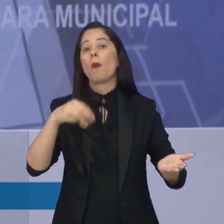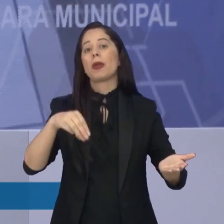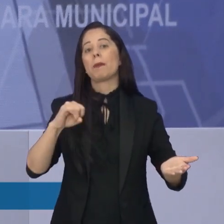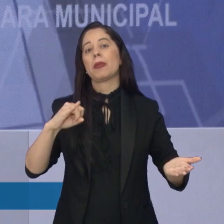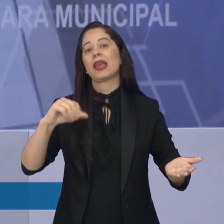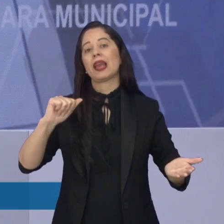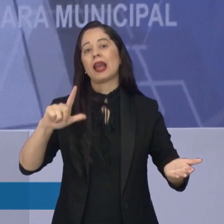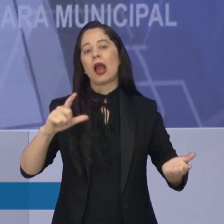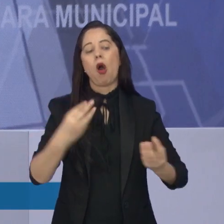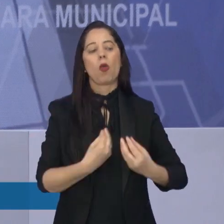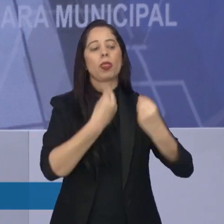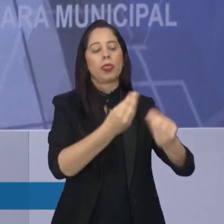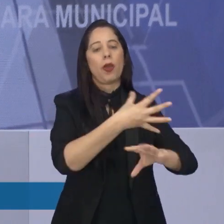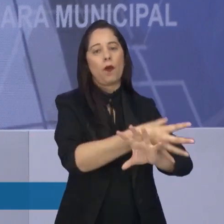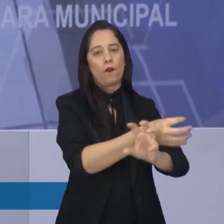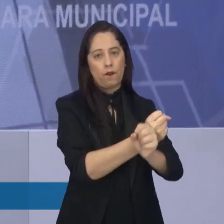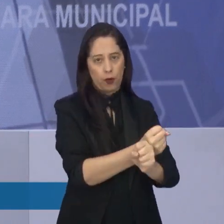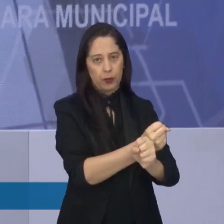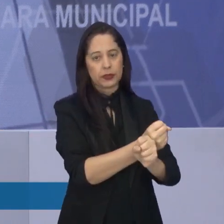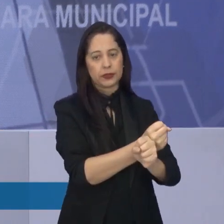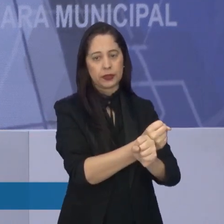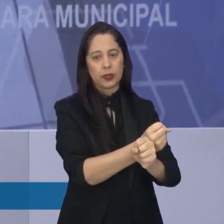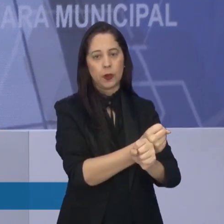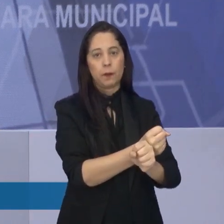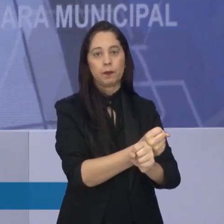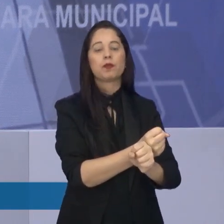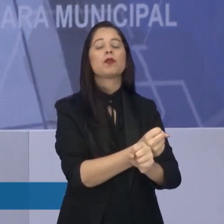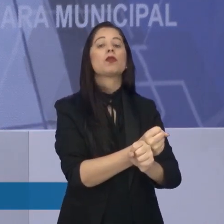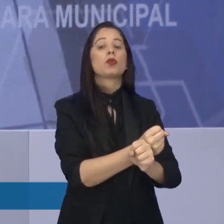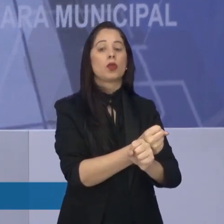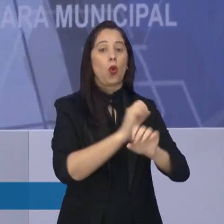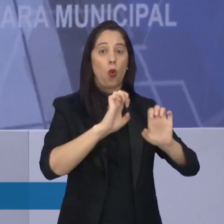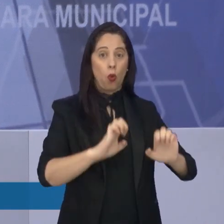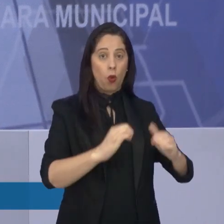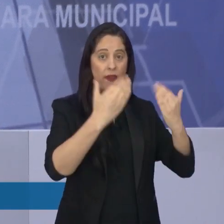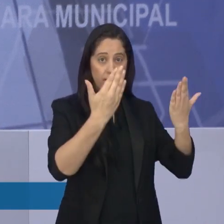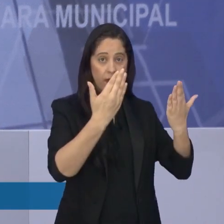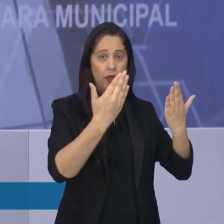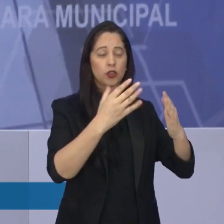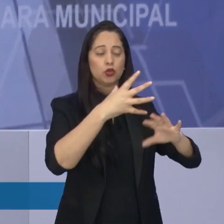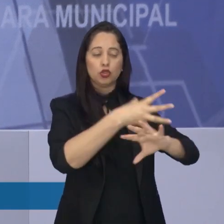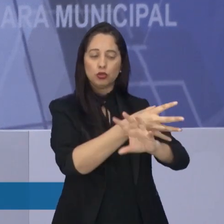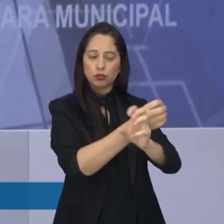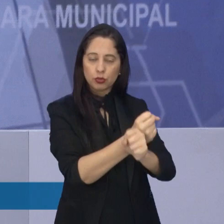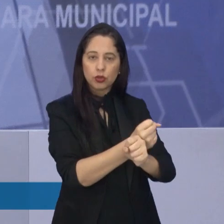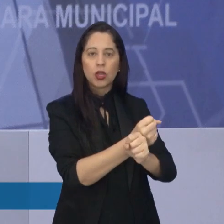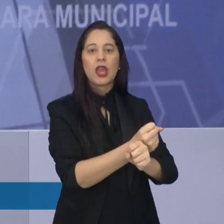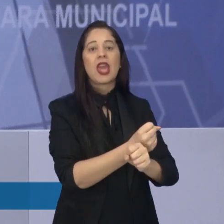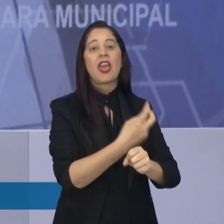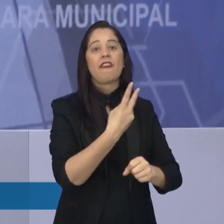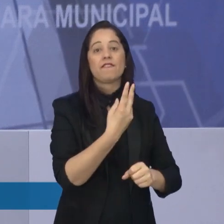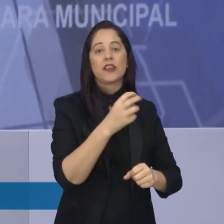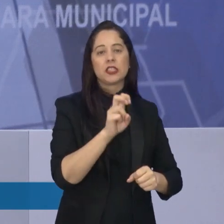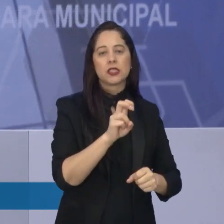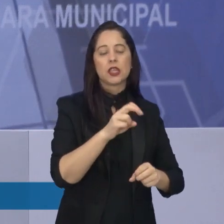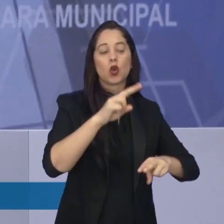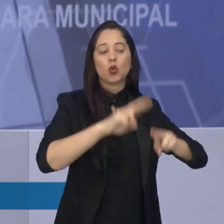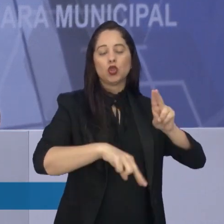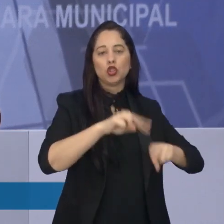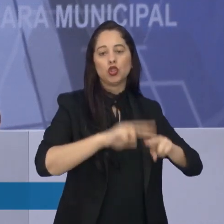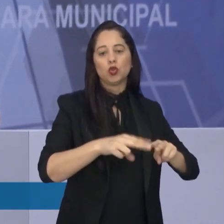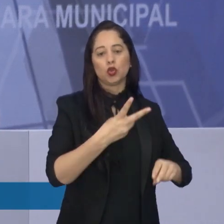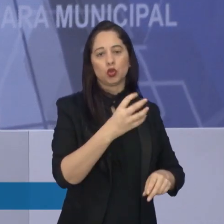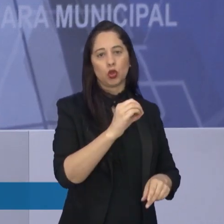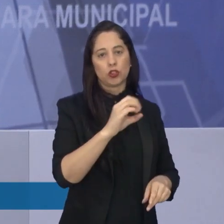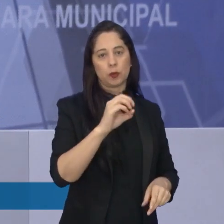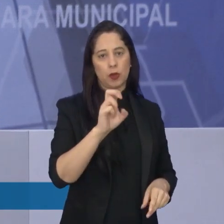décadas. A cerimônia de diplomação ocorreu no dia 25 de junho de 2005, mas os propósitos